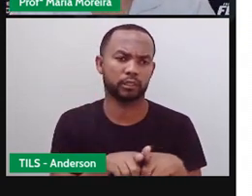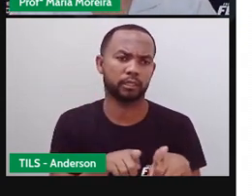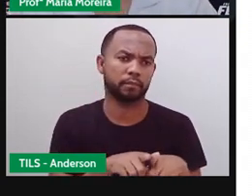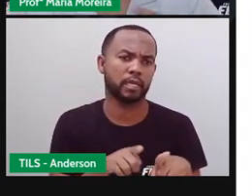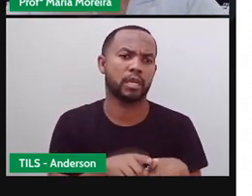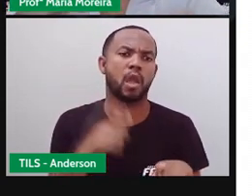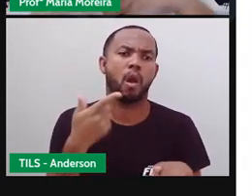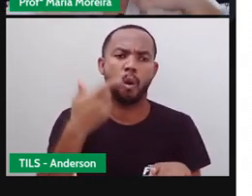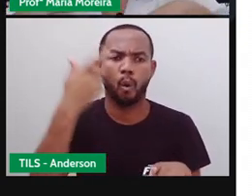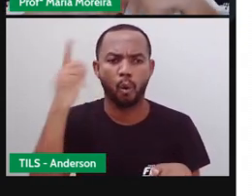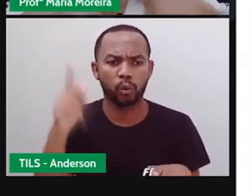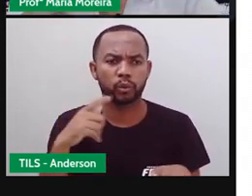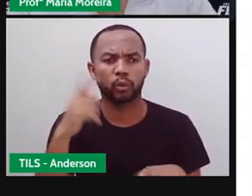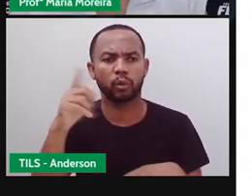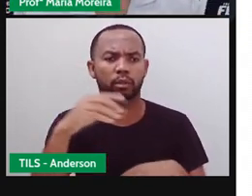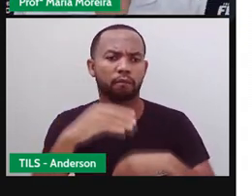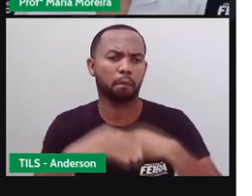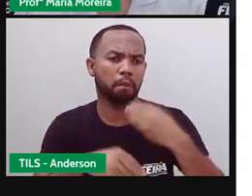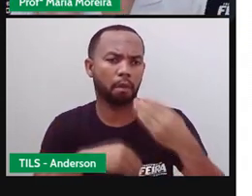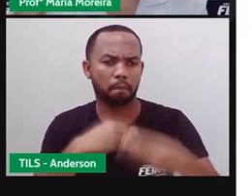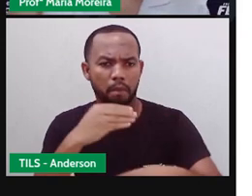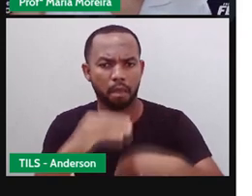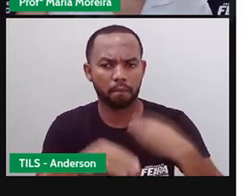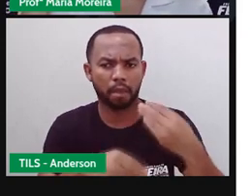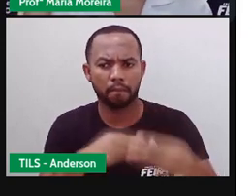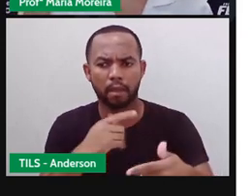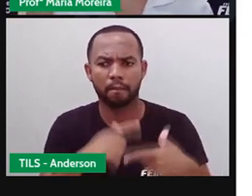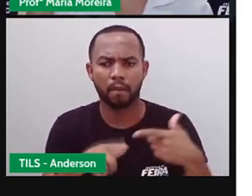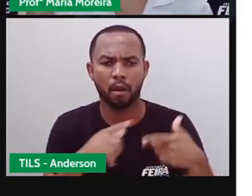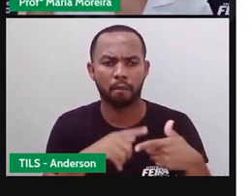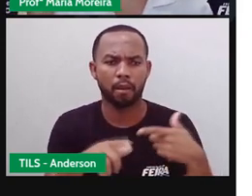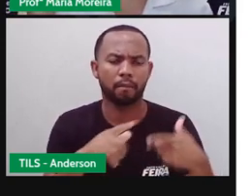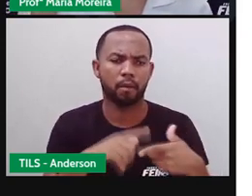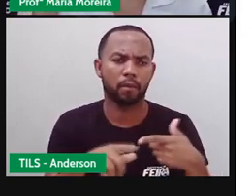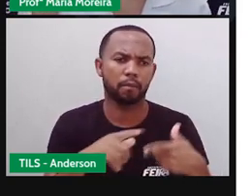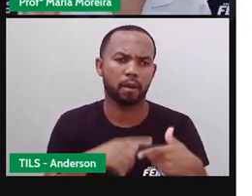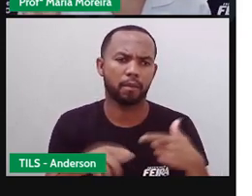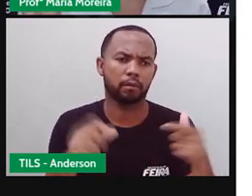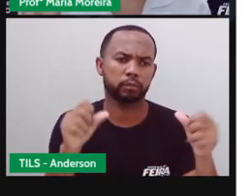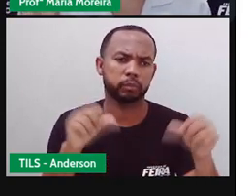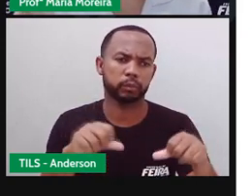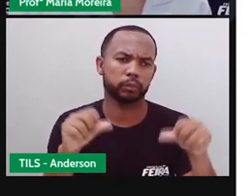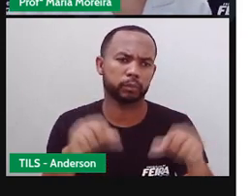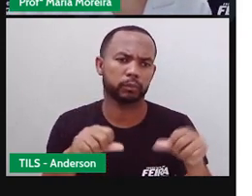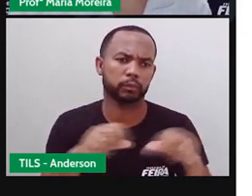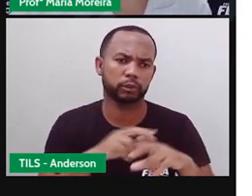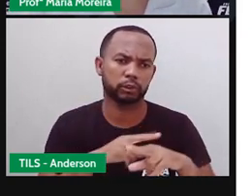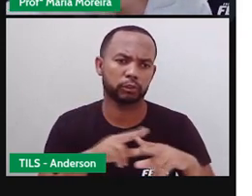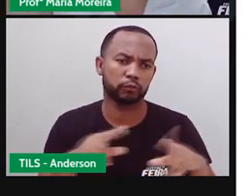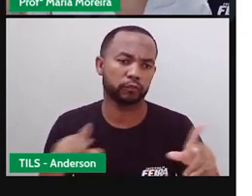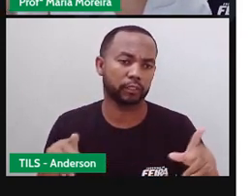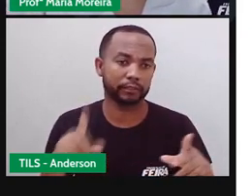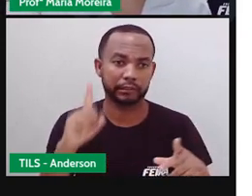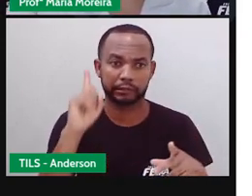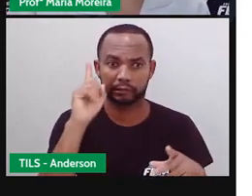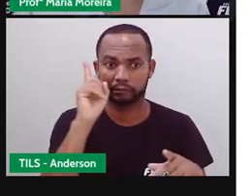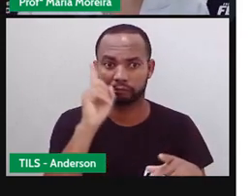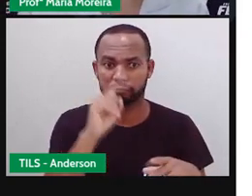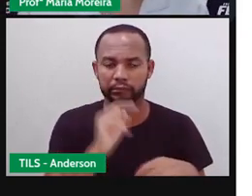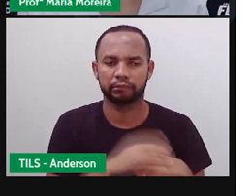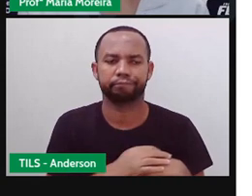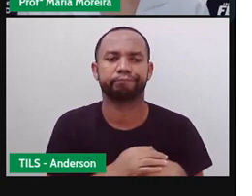acaba prejudicando o outro e vira o que uma bola de neve uma coisinha que parece insignificante em p e acaba ficando